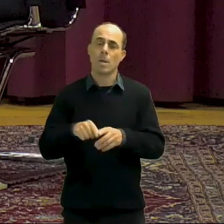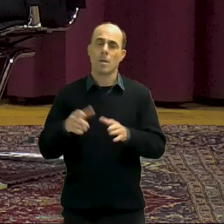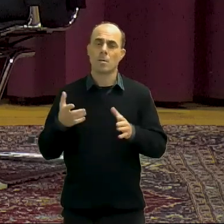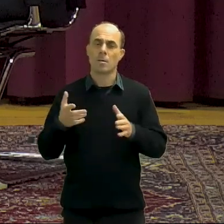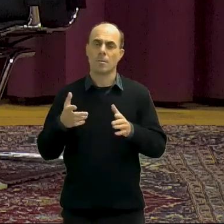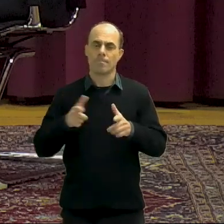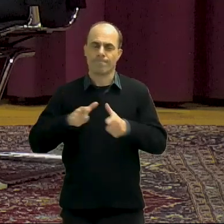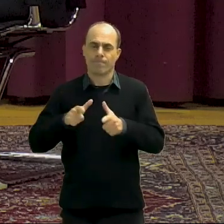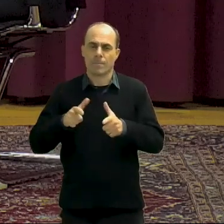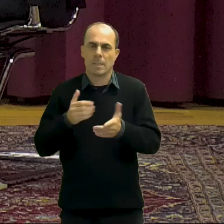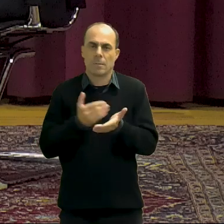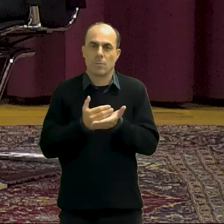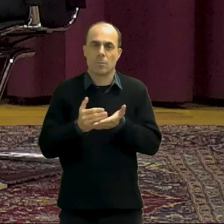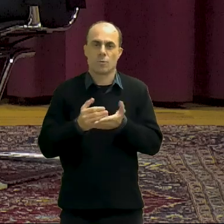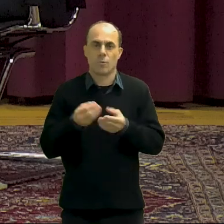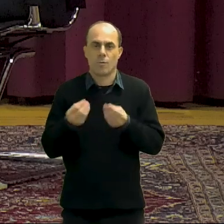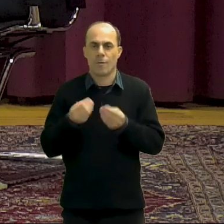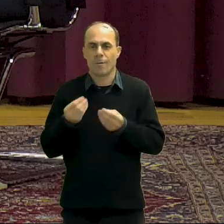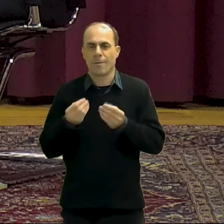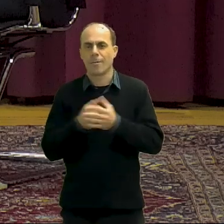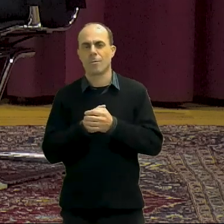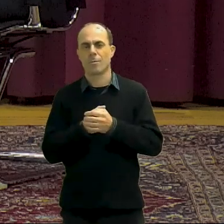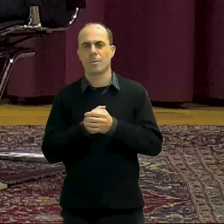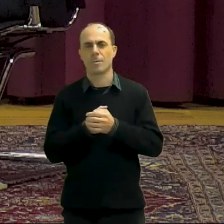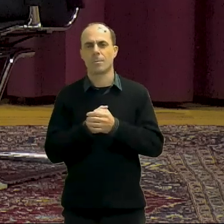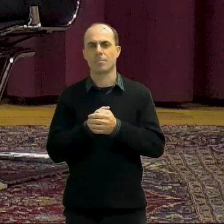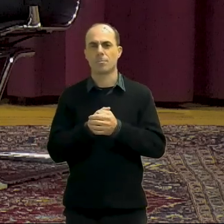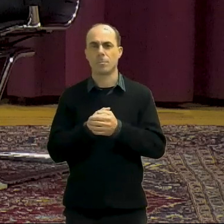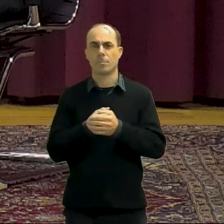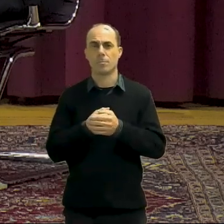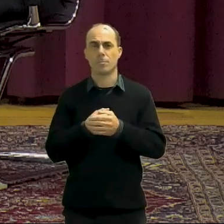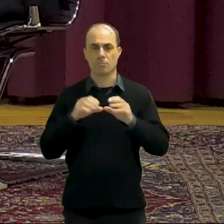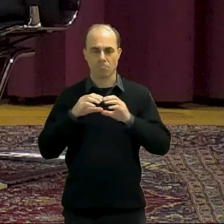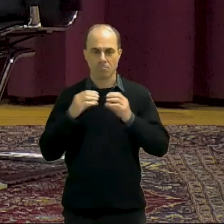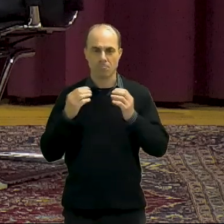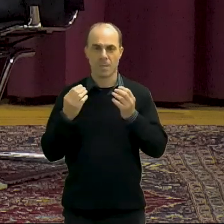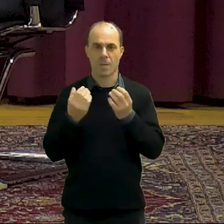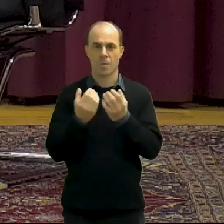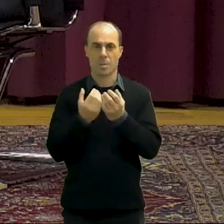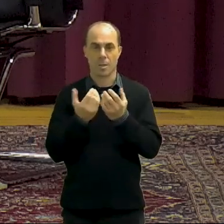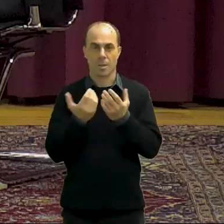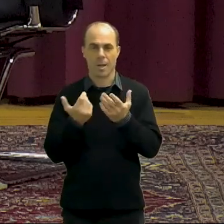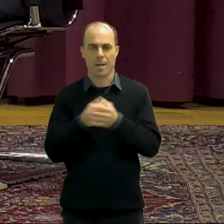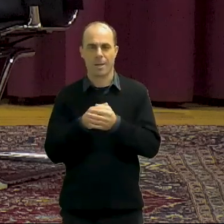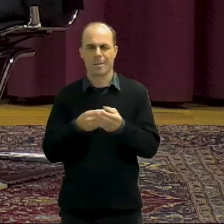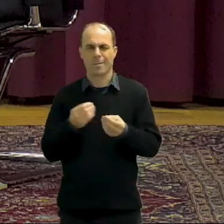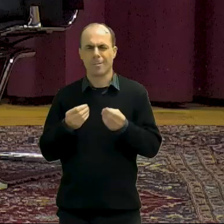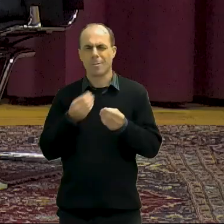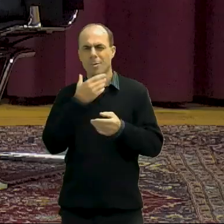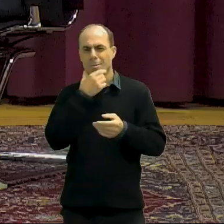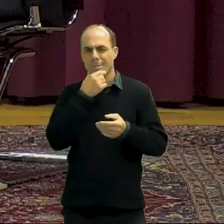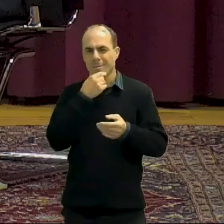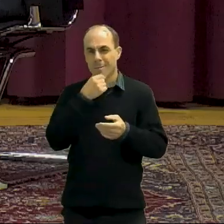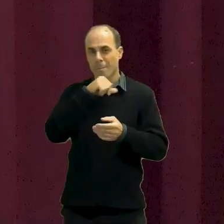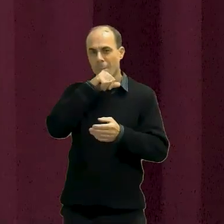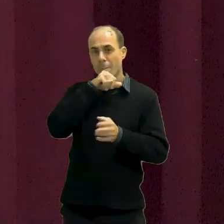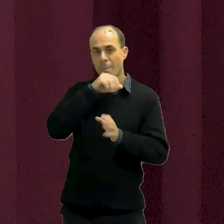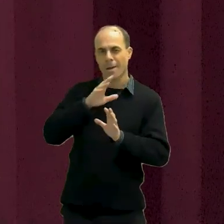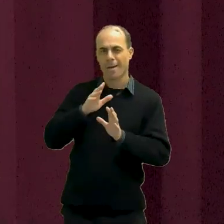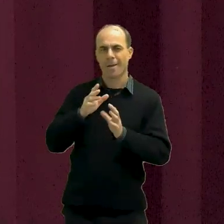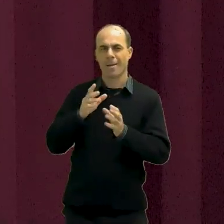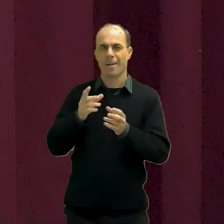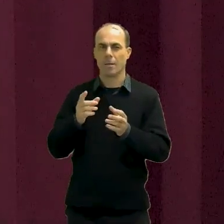uma função também na nossa promotoria de de das comunidades que é uma atuação estão na paternidade hoje nascem aproximadamente